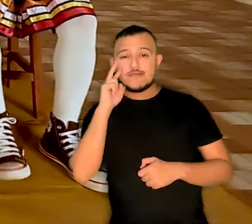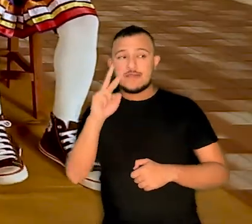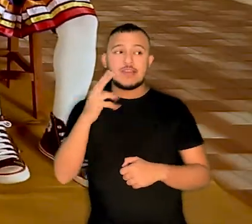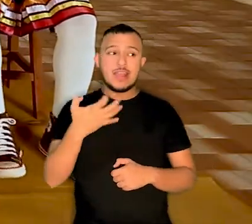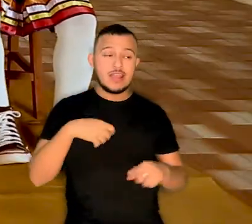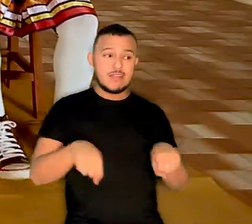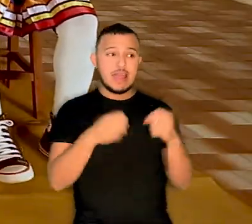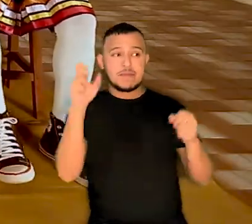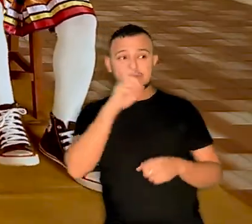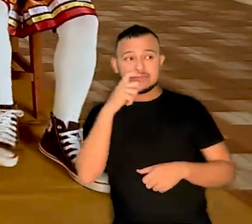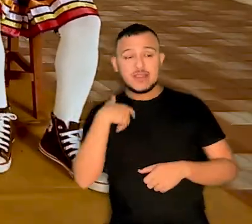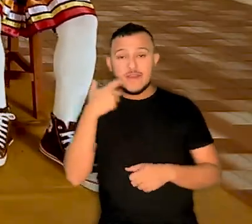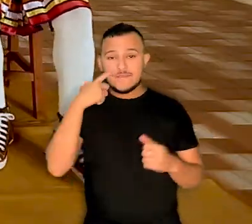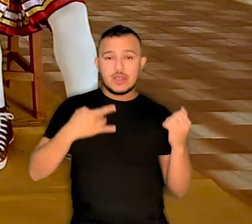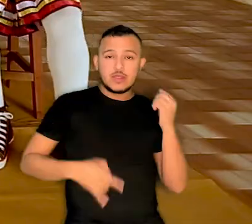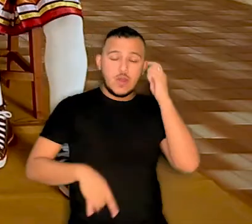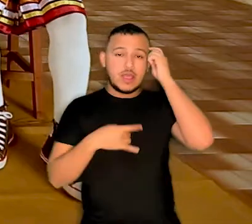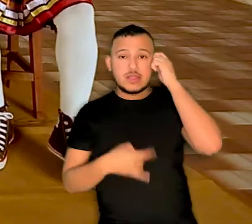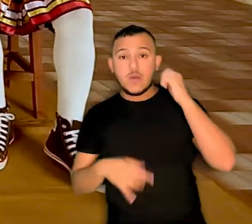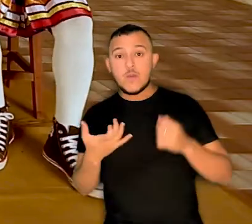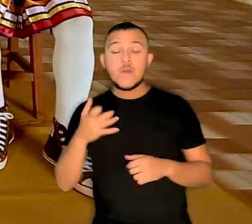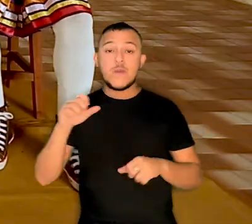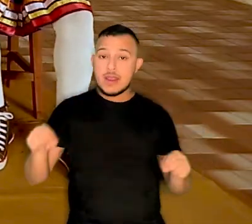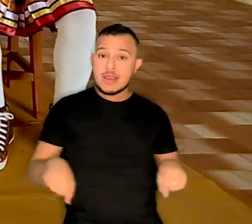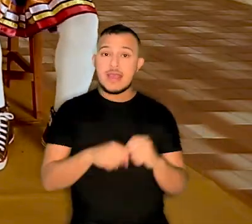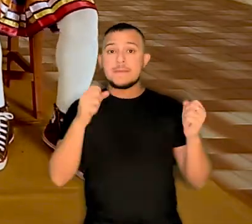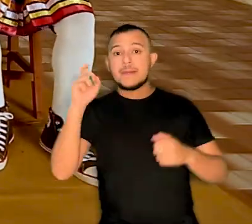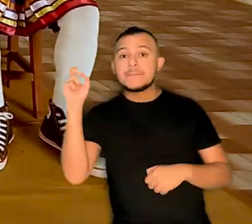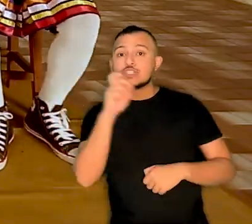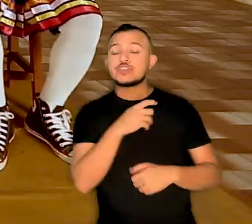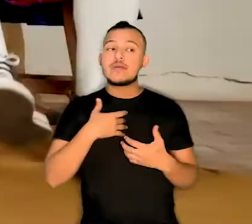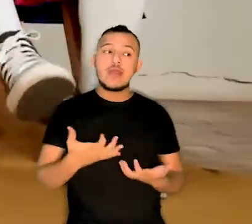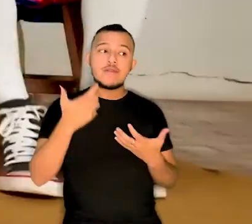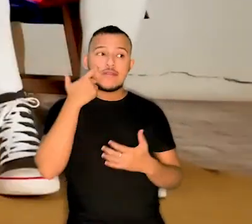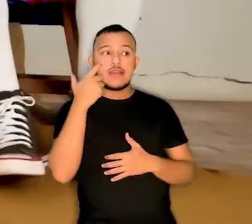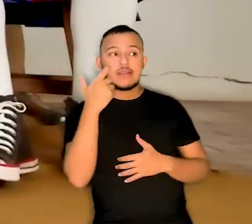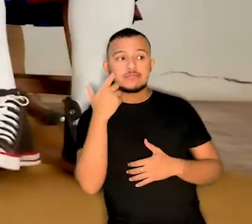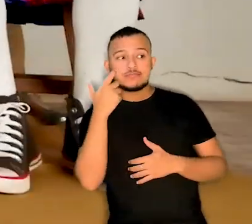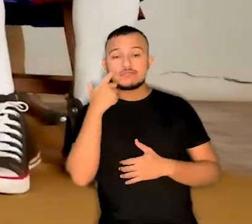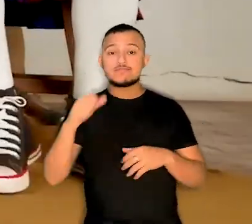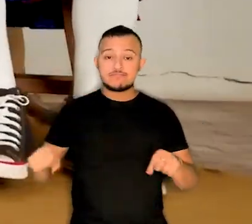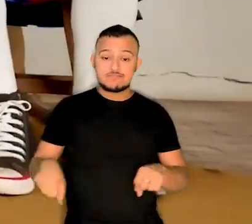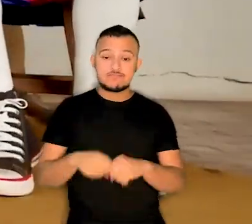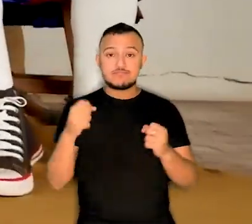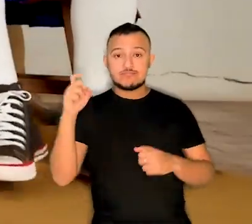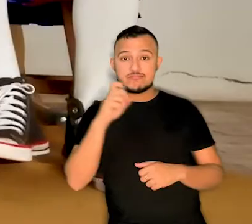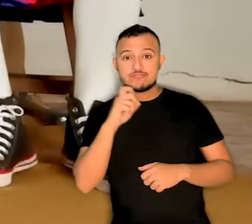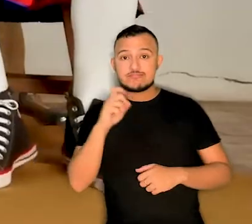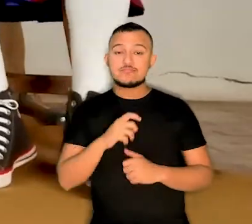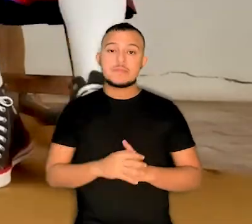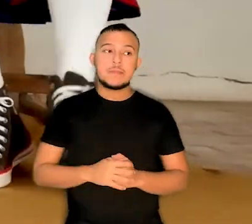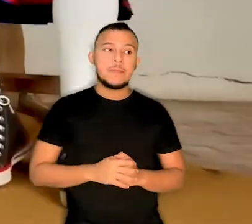na mentira, quero ver meu tocador. Hoje quebra na mentira, quero ver a segurança. Hoje quebra na mentira, o trabalho